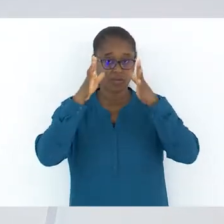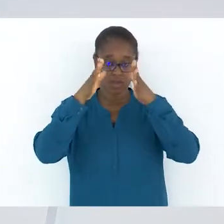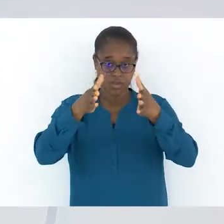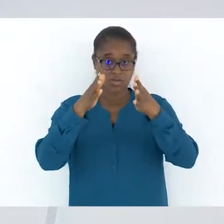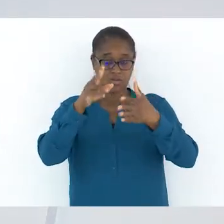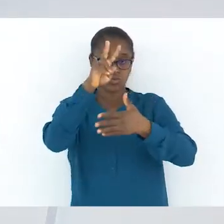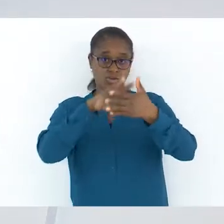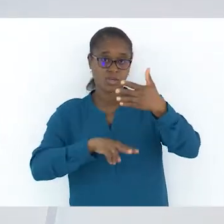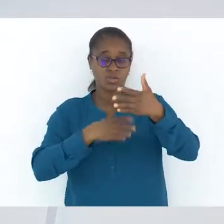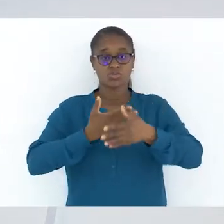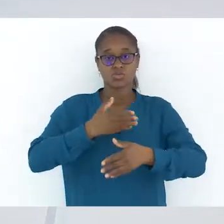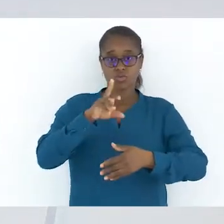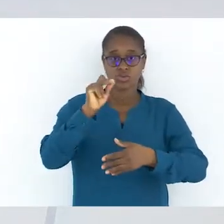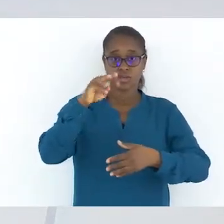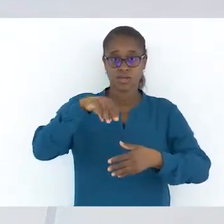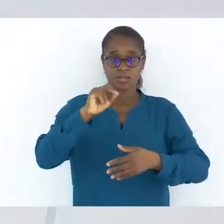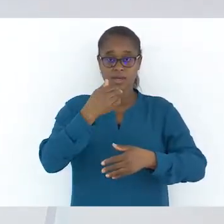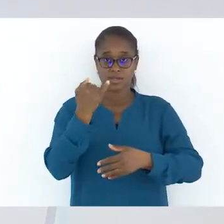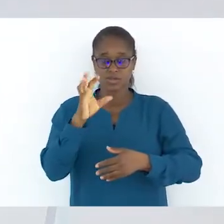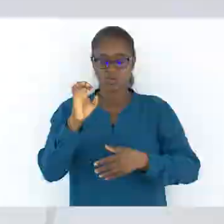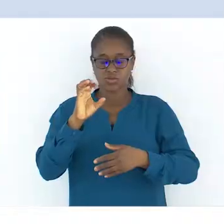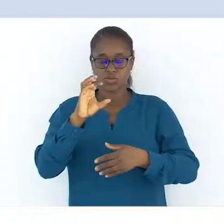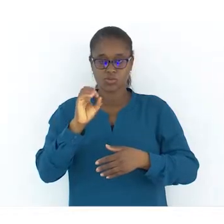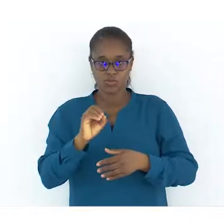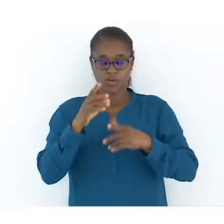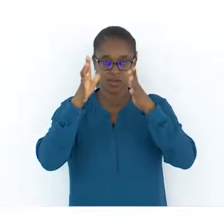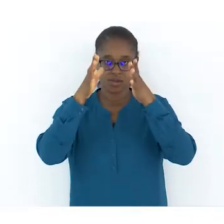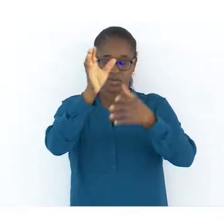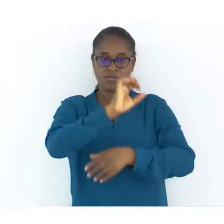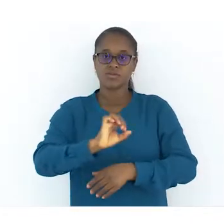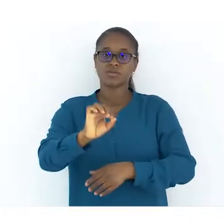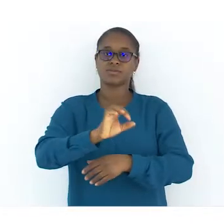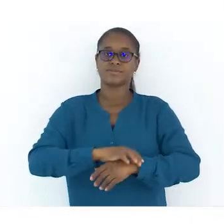no texto dramático. A vossa atenção.